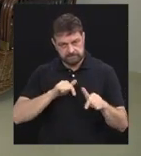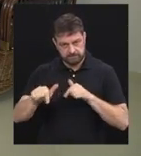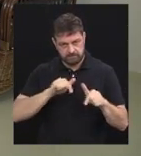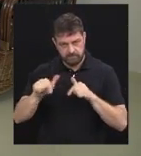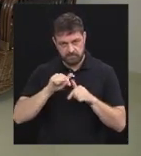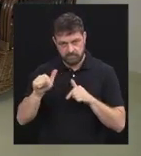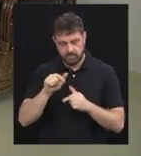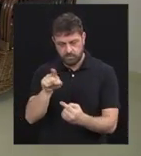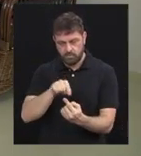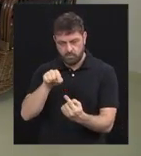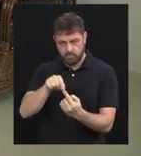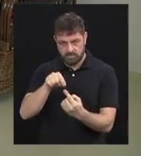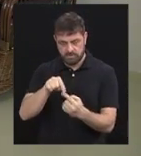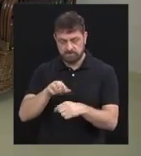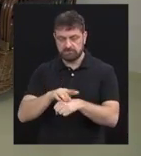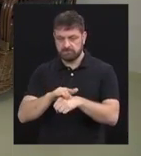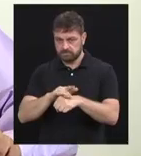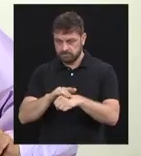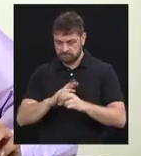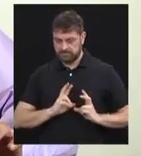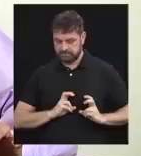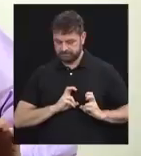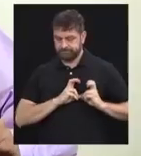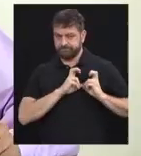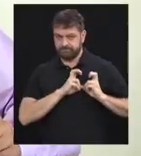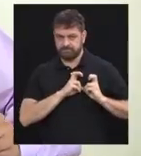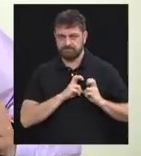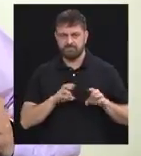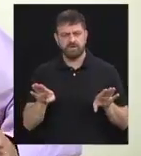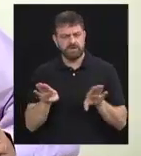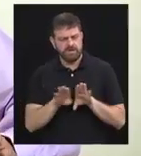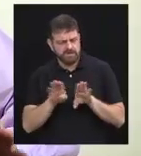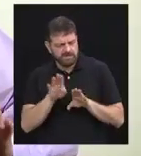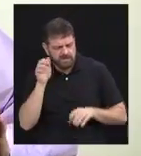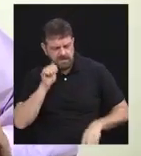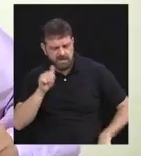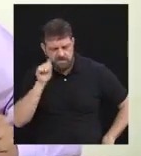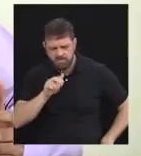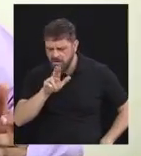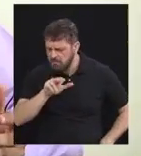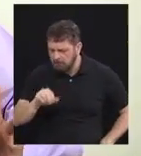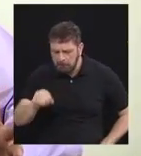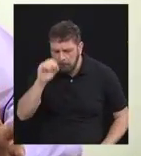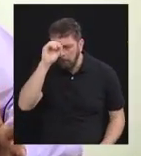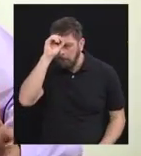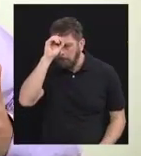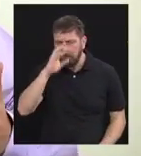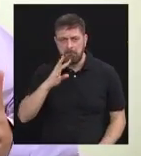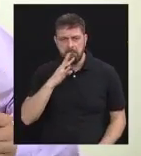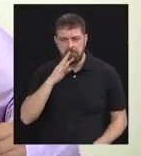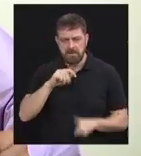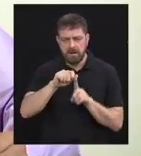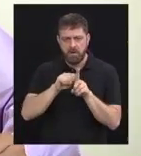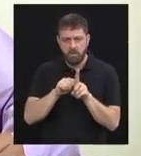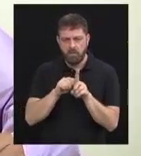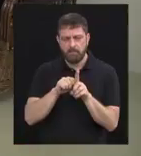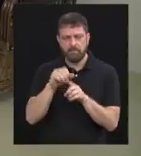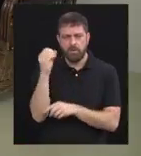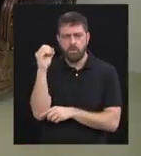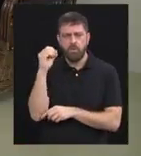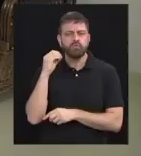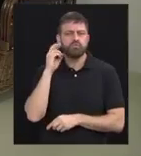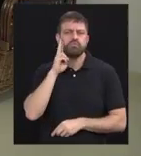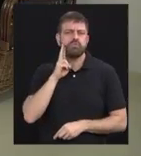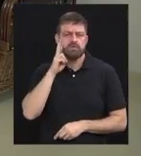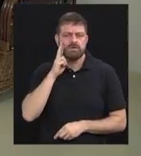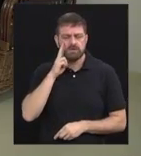trabalhamos em favor do câncer de mama. Doutor, ainda existe bastante mulher que nunca ouviu falar sobre o Outubro Rosa?